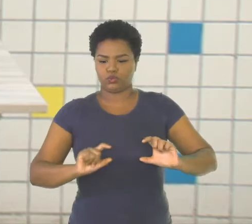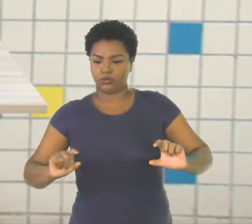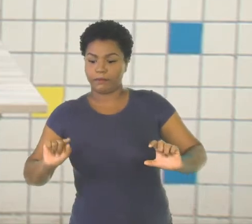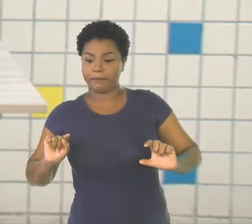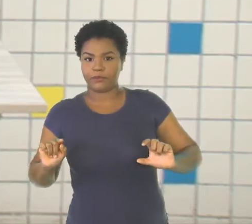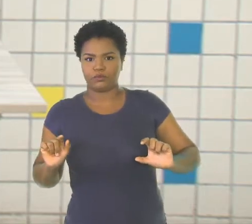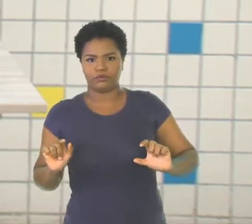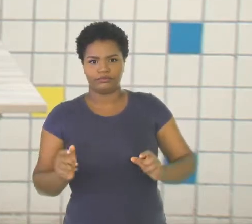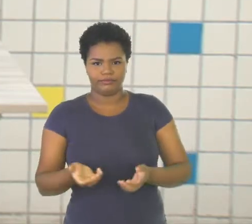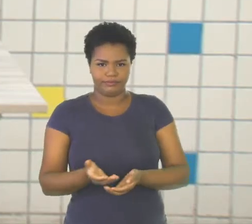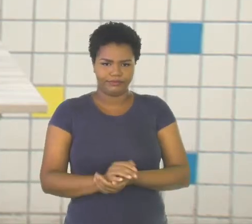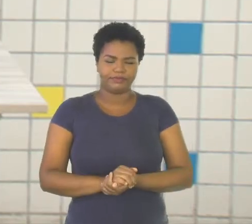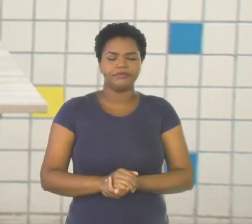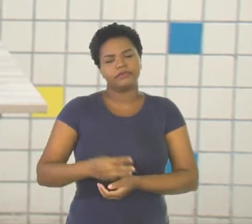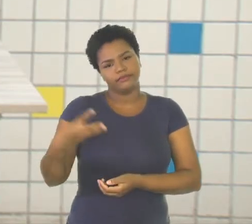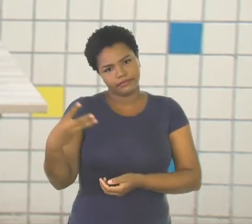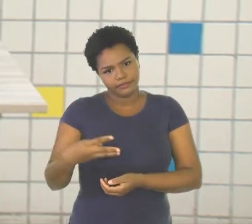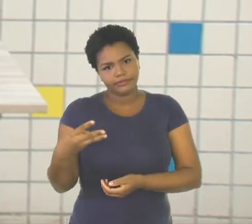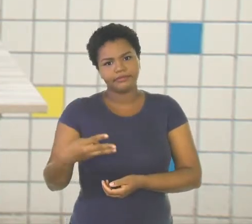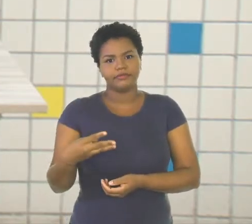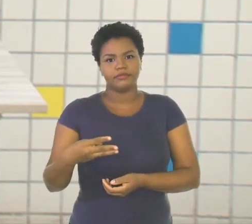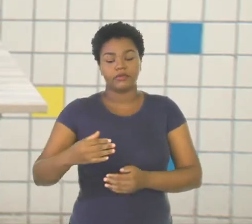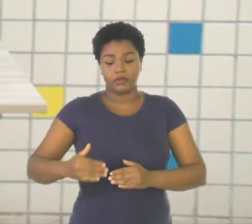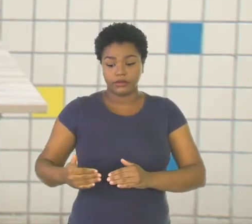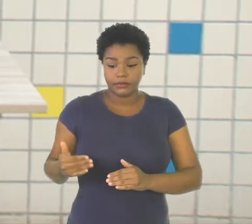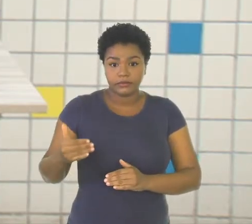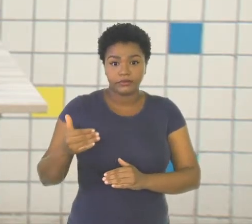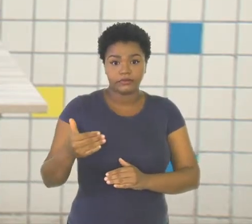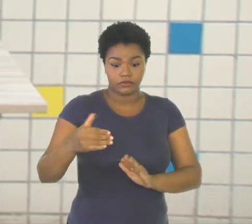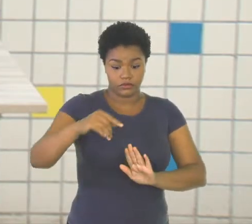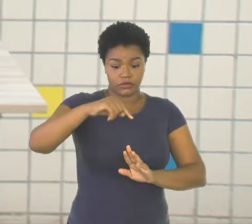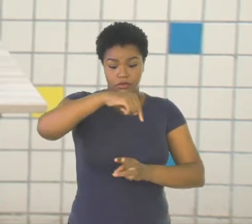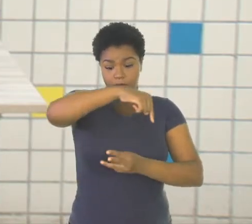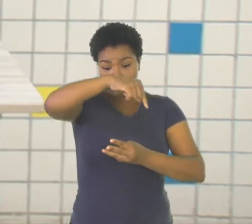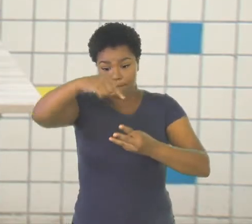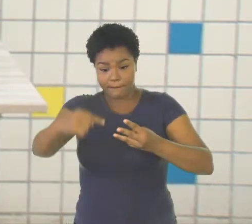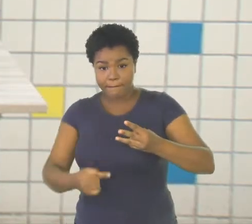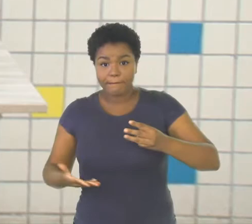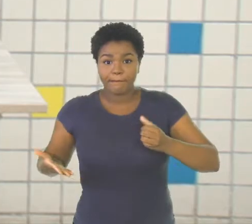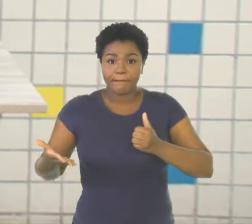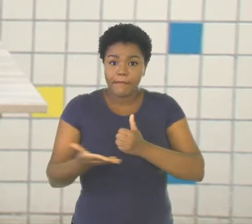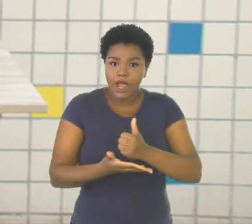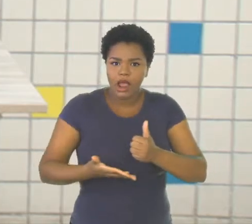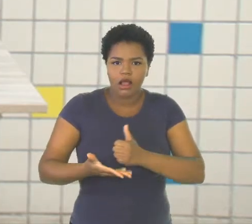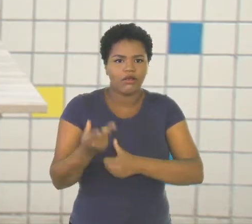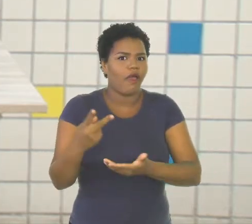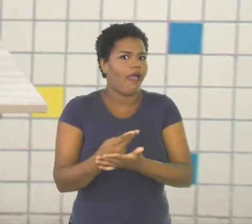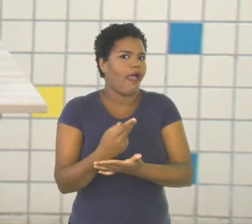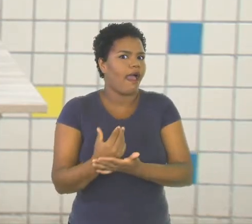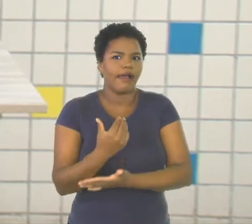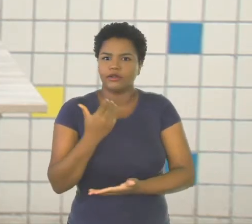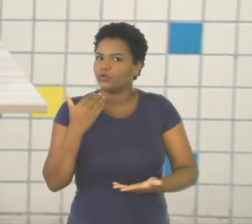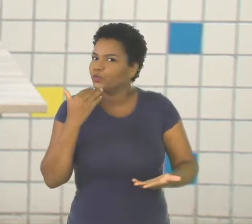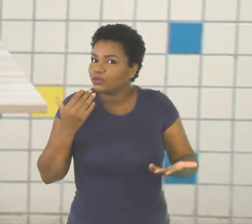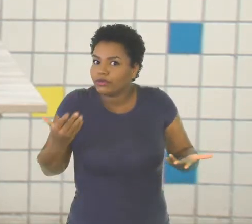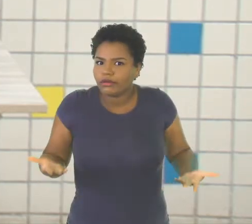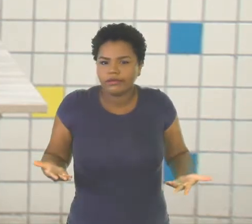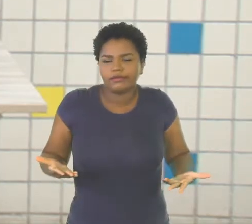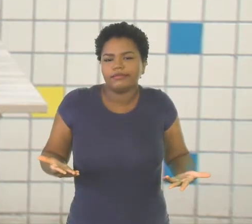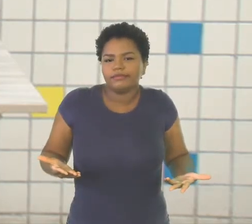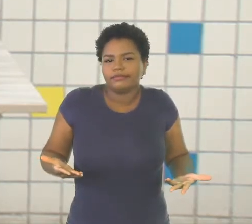Então esse é o terceiro tópico. Seguindo esses 3 critérios básicos, não tem erro. Com certeza